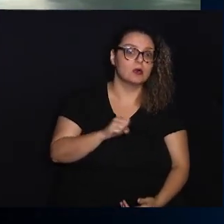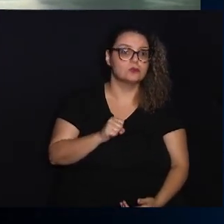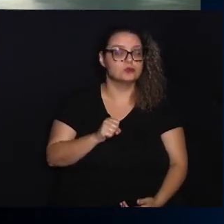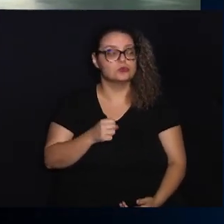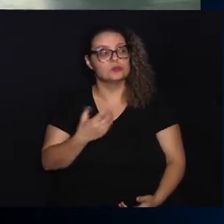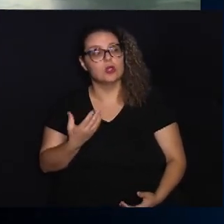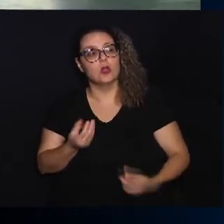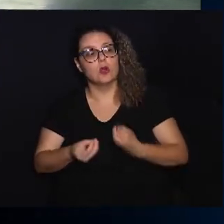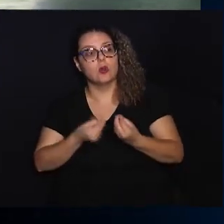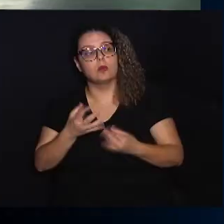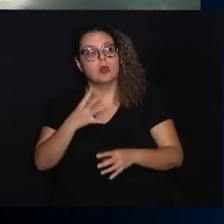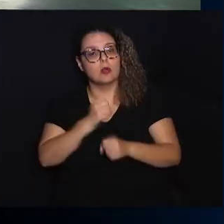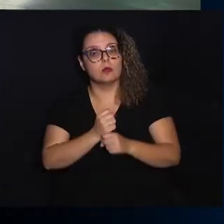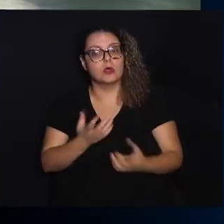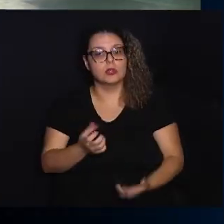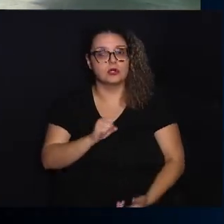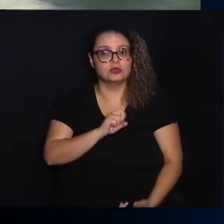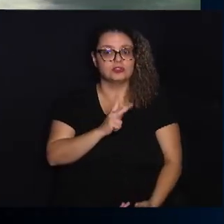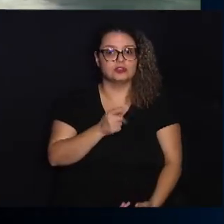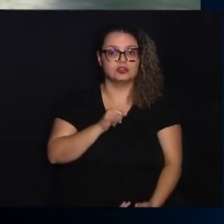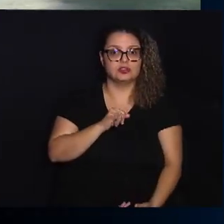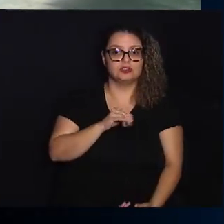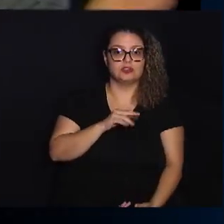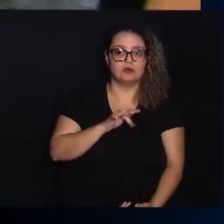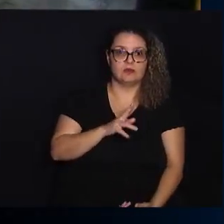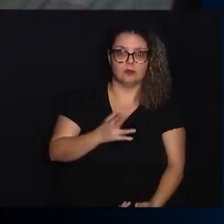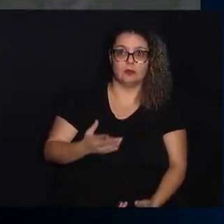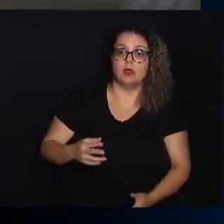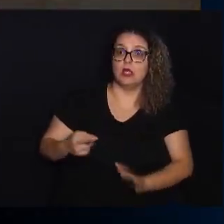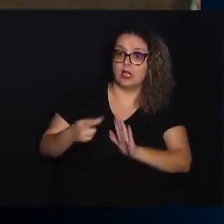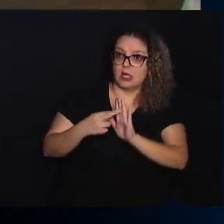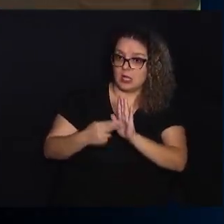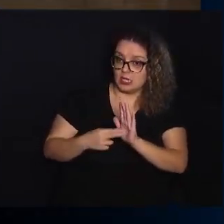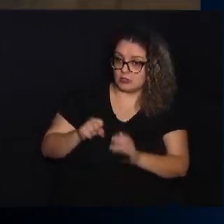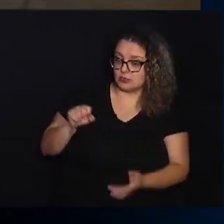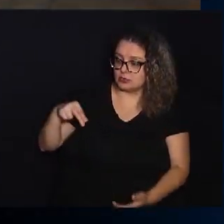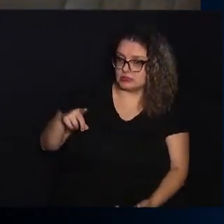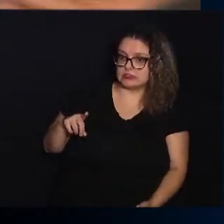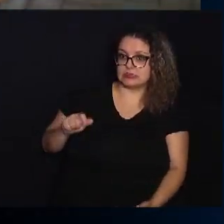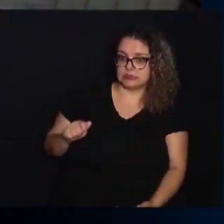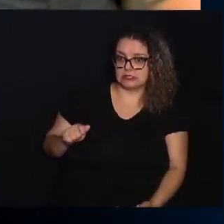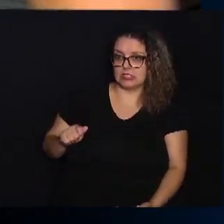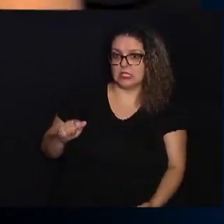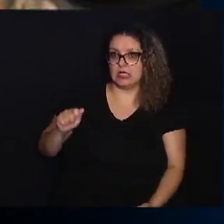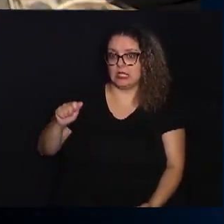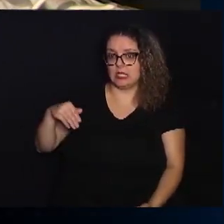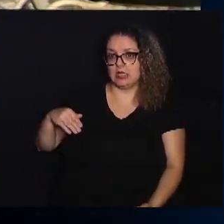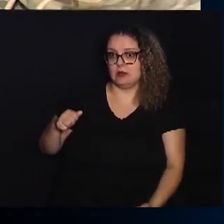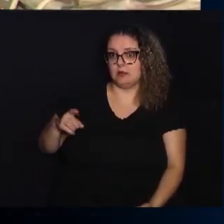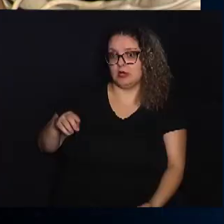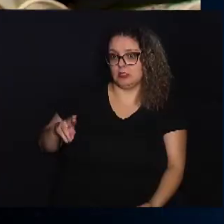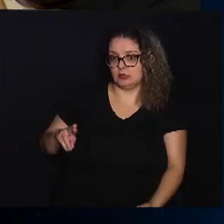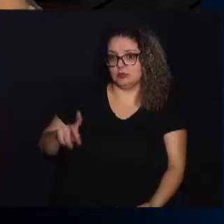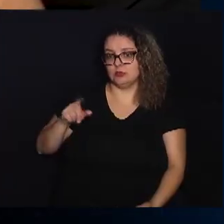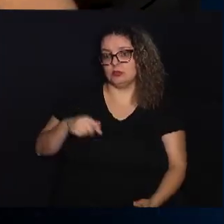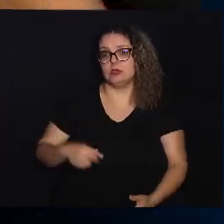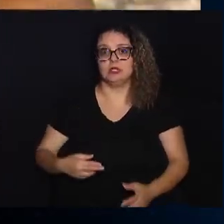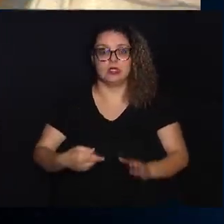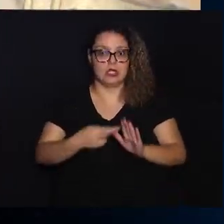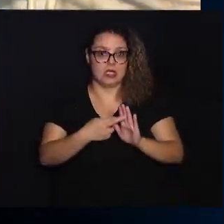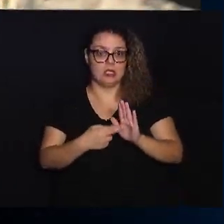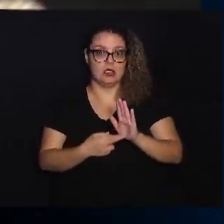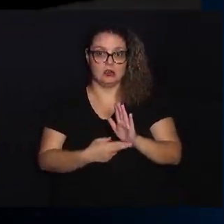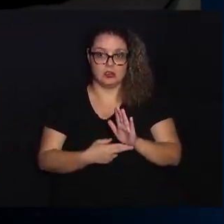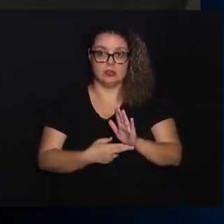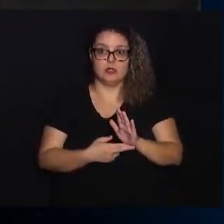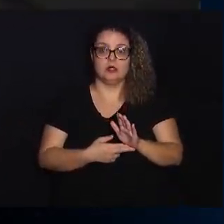quantos rounds? É por pontuação? Como que é, Shifu? A regra oficial do sandá amador, né, que é aquela